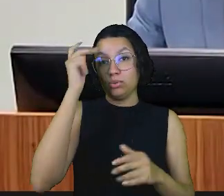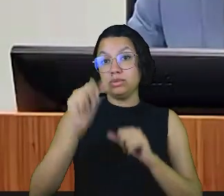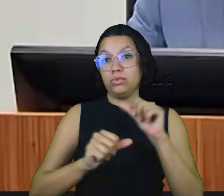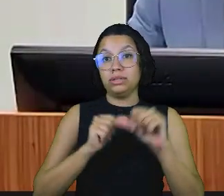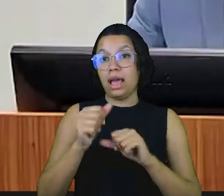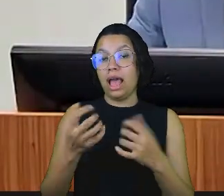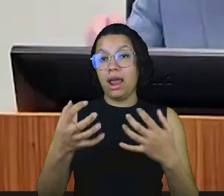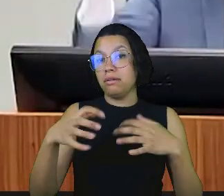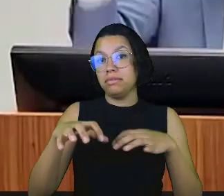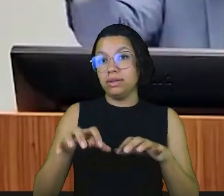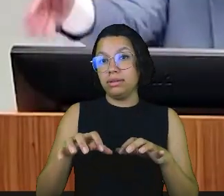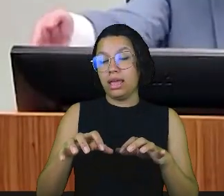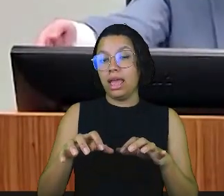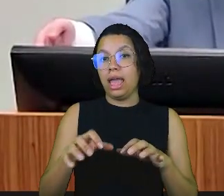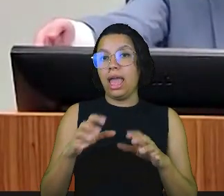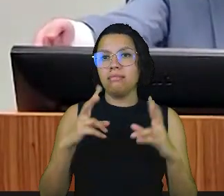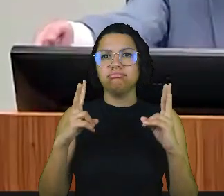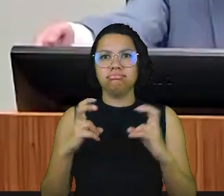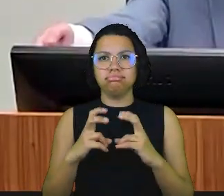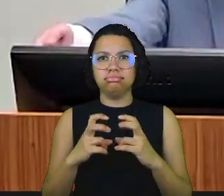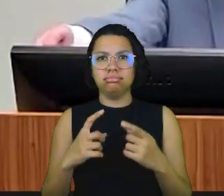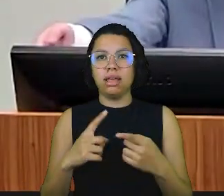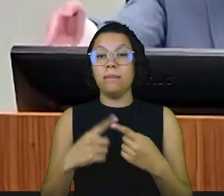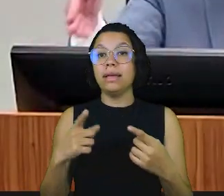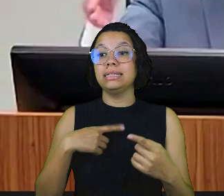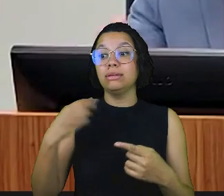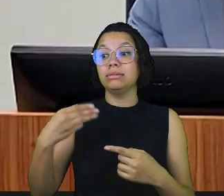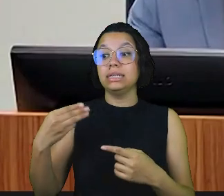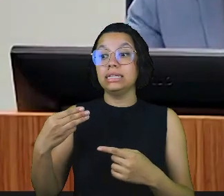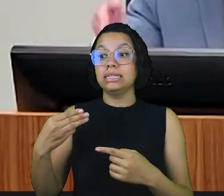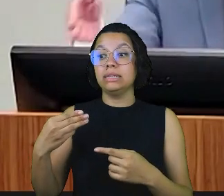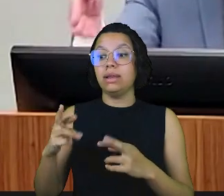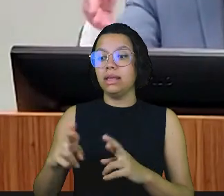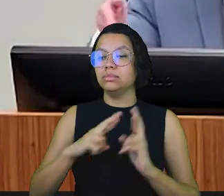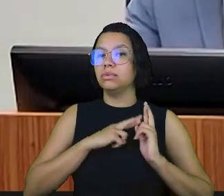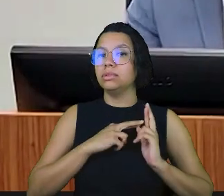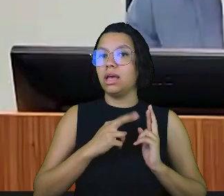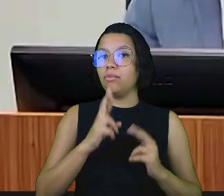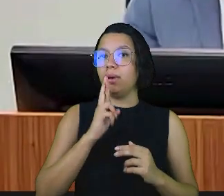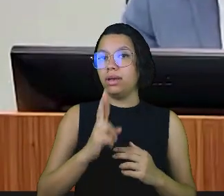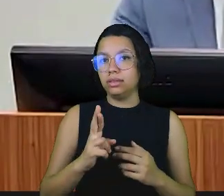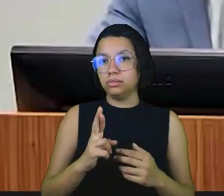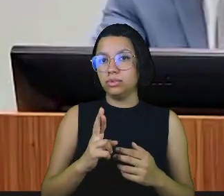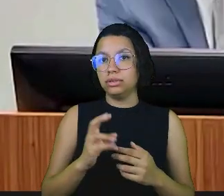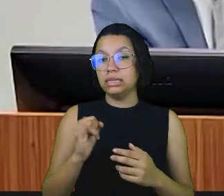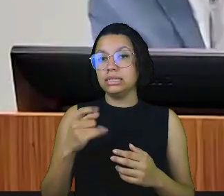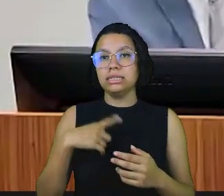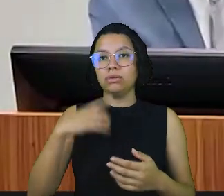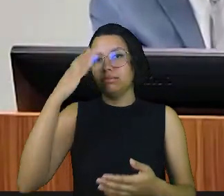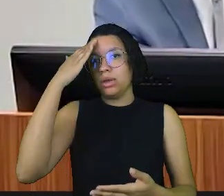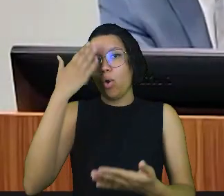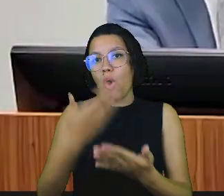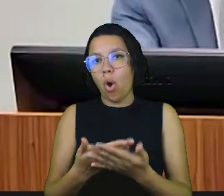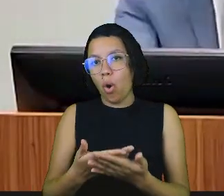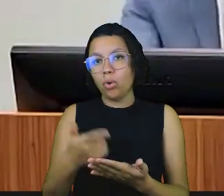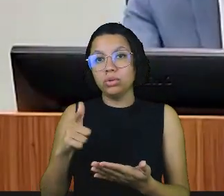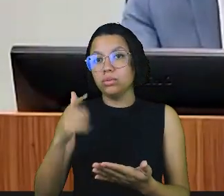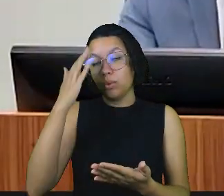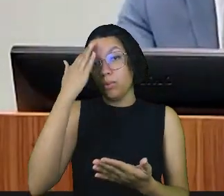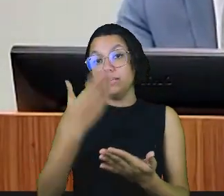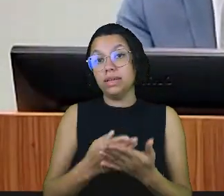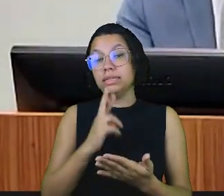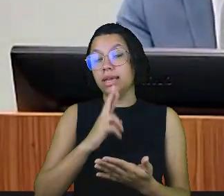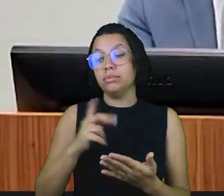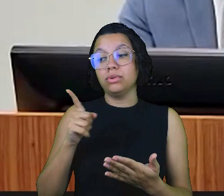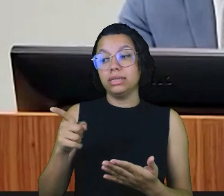fornecer resposta. Se eu não tiver confiança na resposta dada por esse sujeito, talvez seja melhor eu